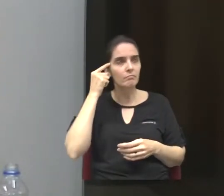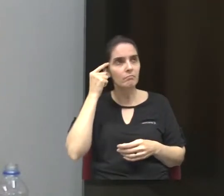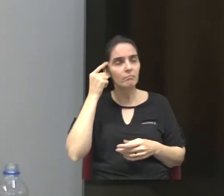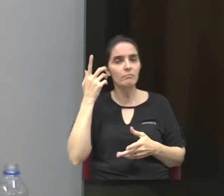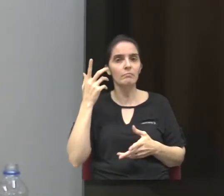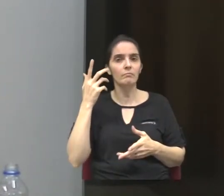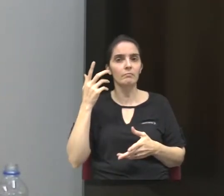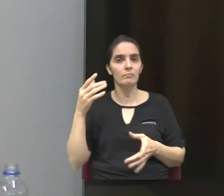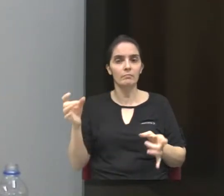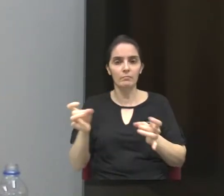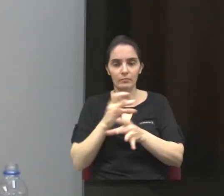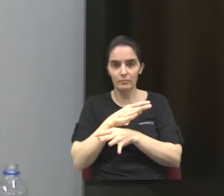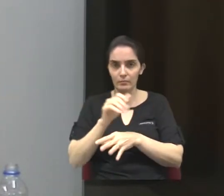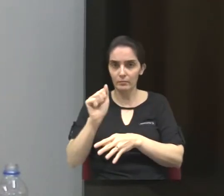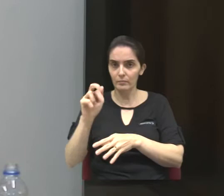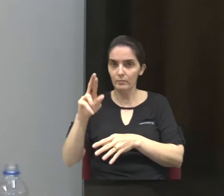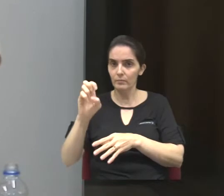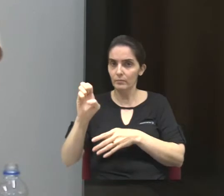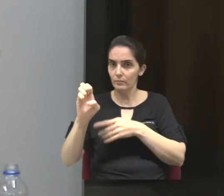are